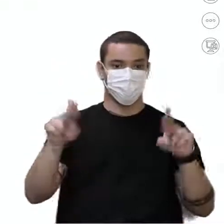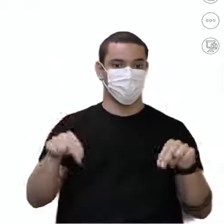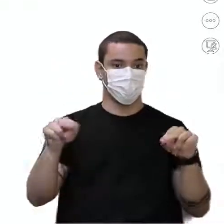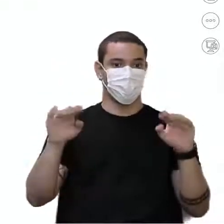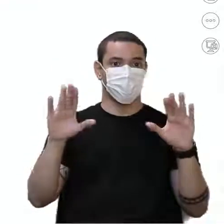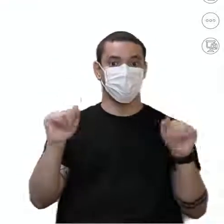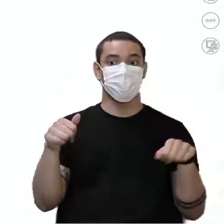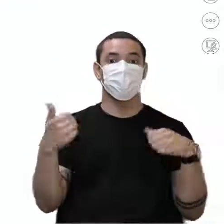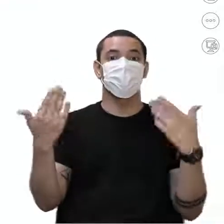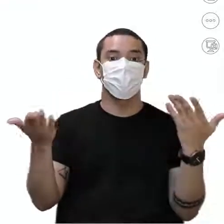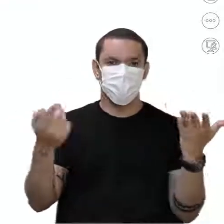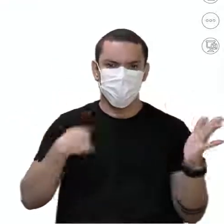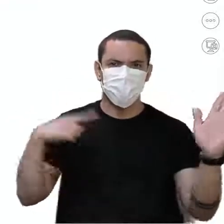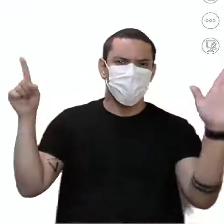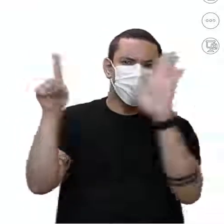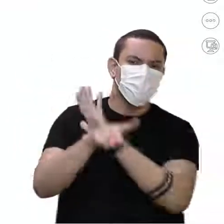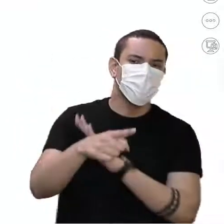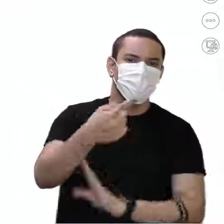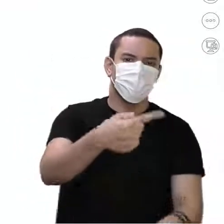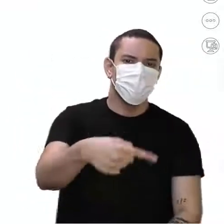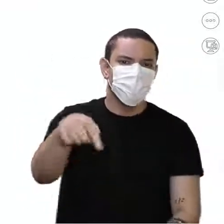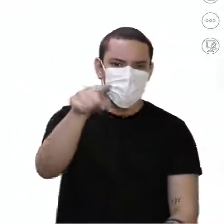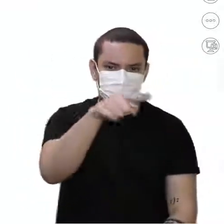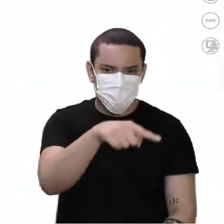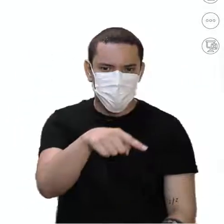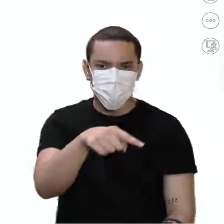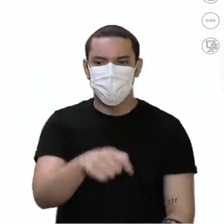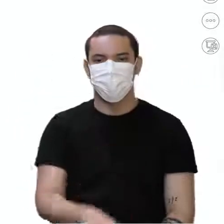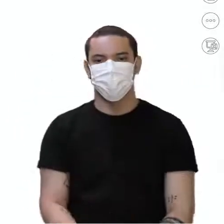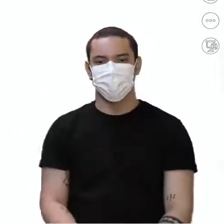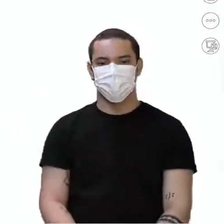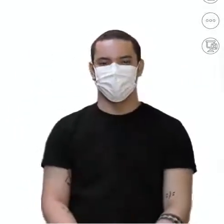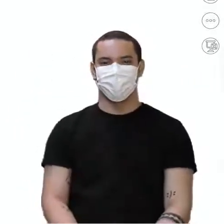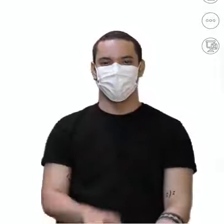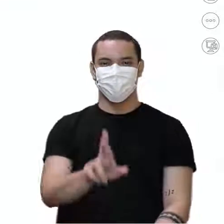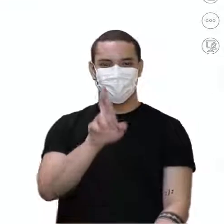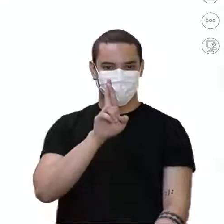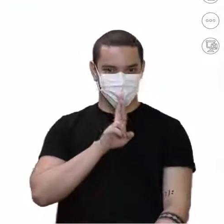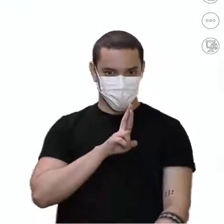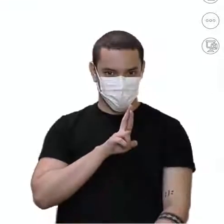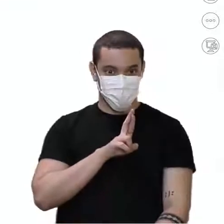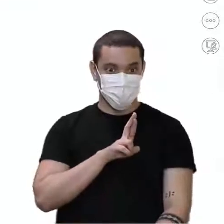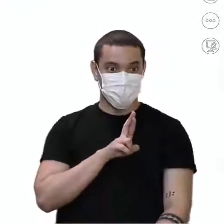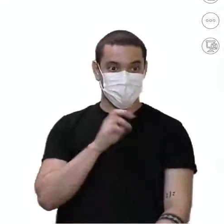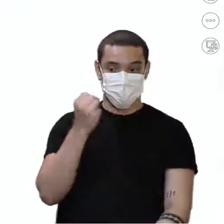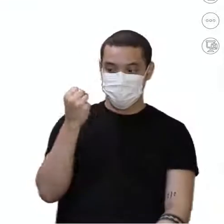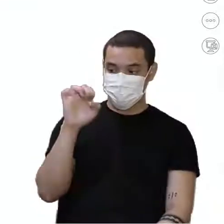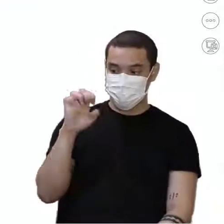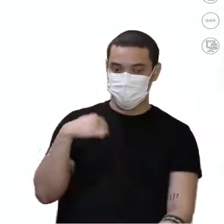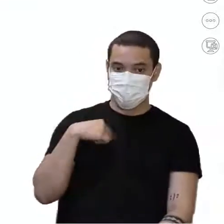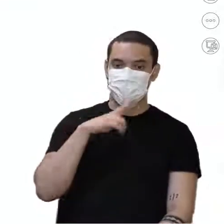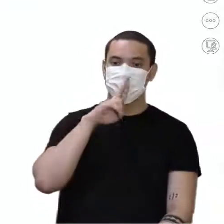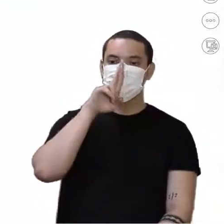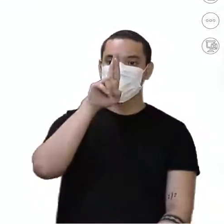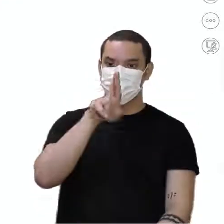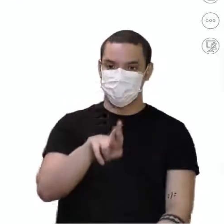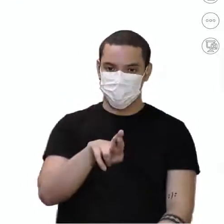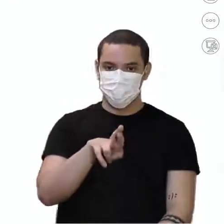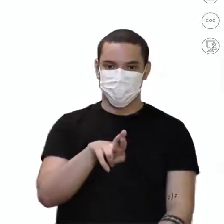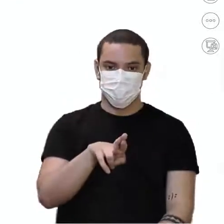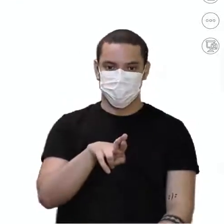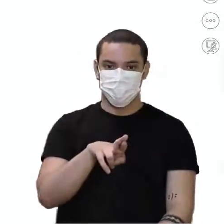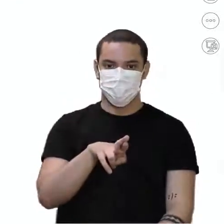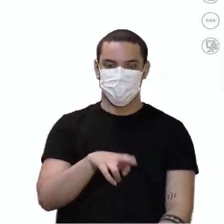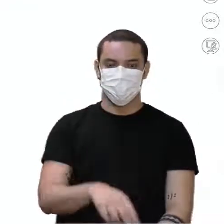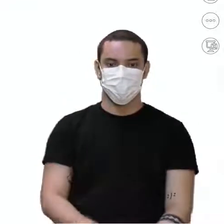aí, aluno? Have you ever been suspended from school? Se eu respondesse essa etas, meu eu ficou